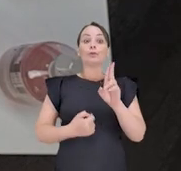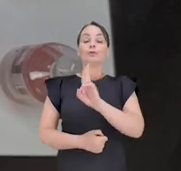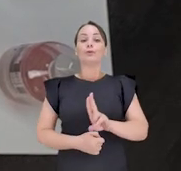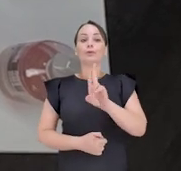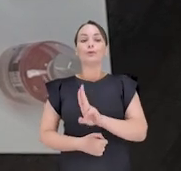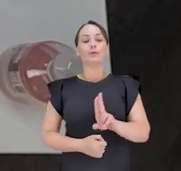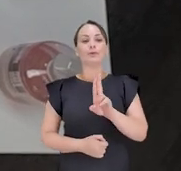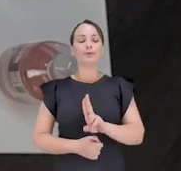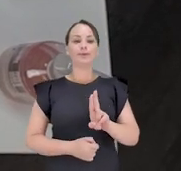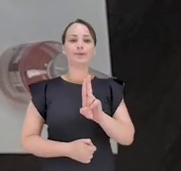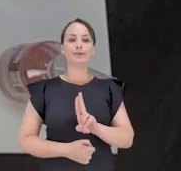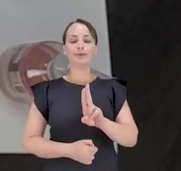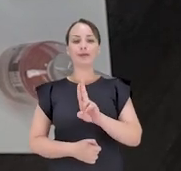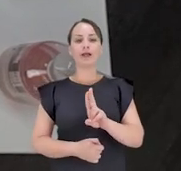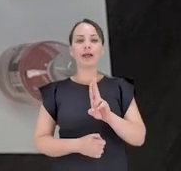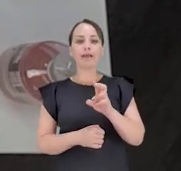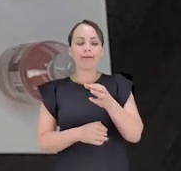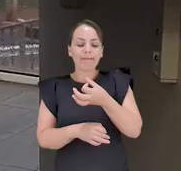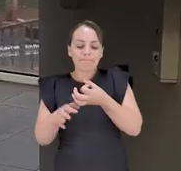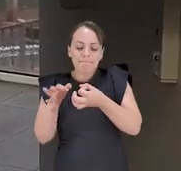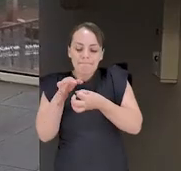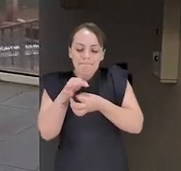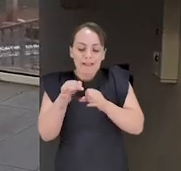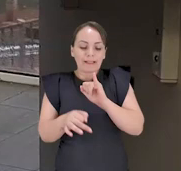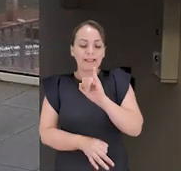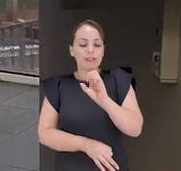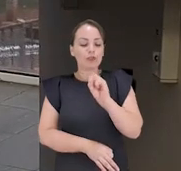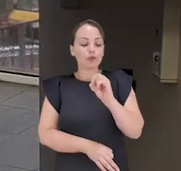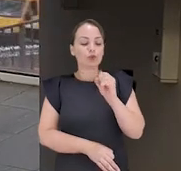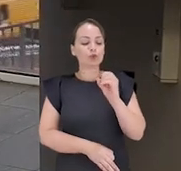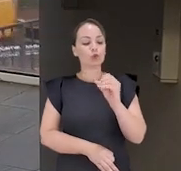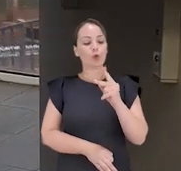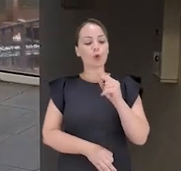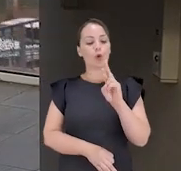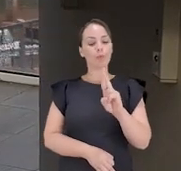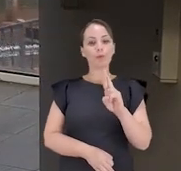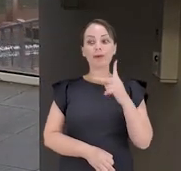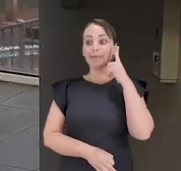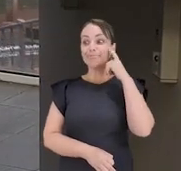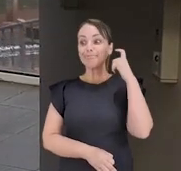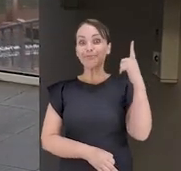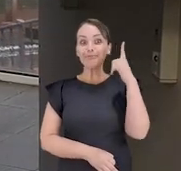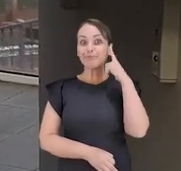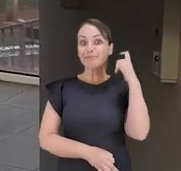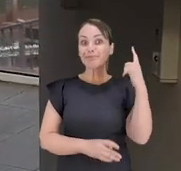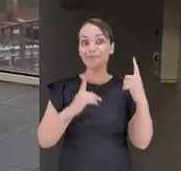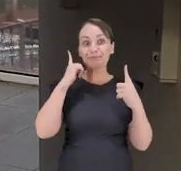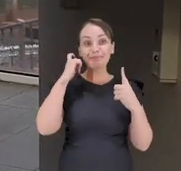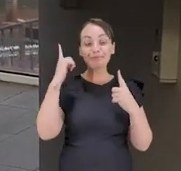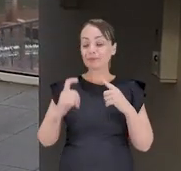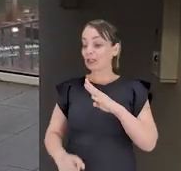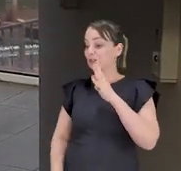utiliza a bolinha de isopor e coloca na slime. A bolinha de isopor, nossa, que legal!